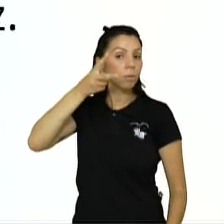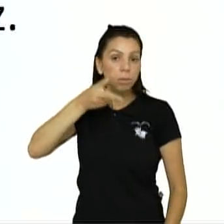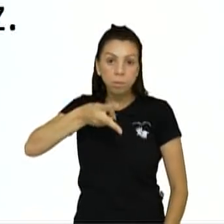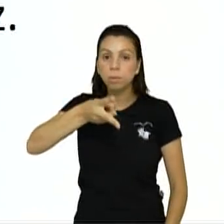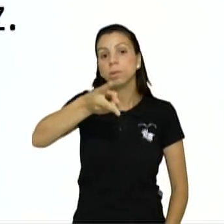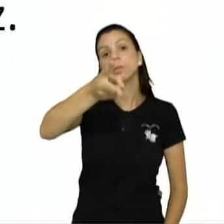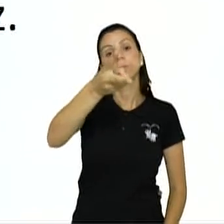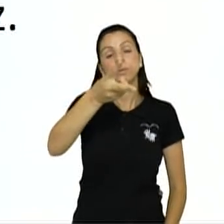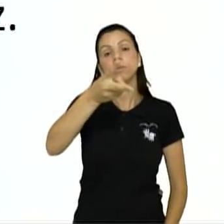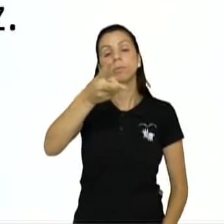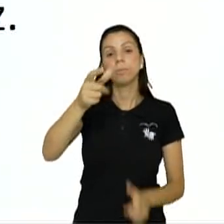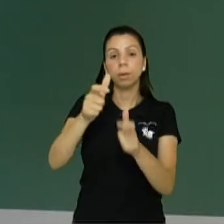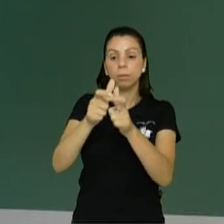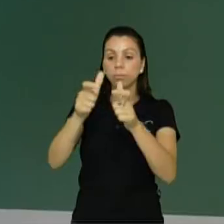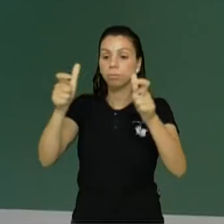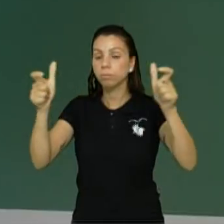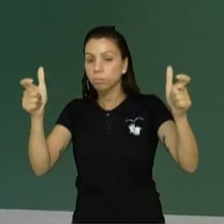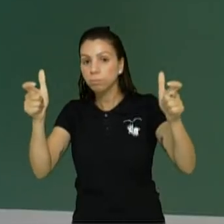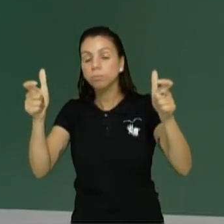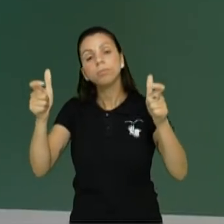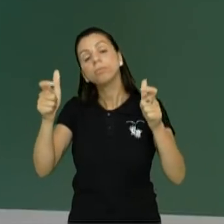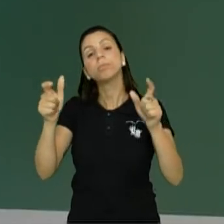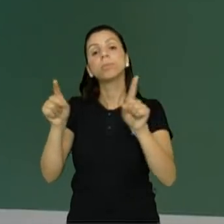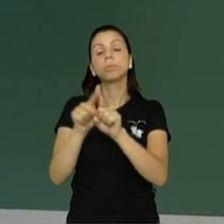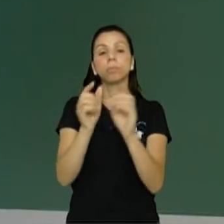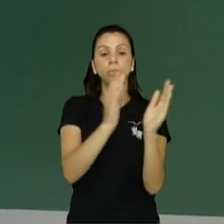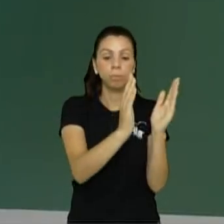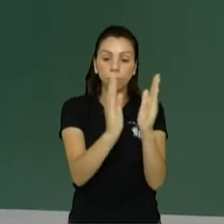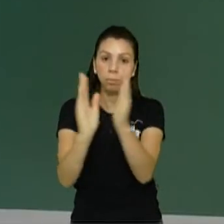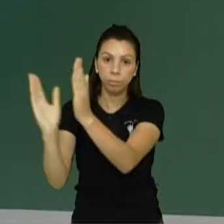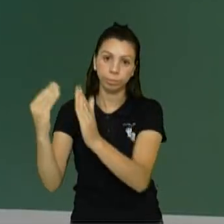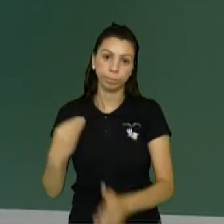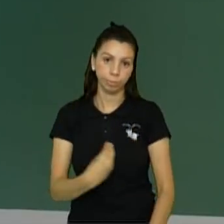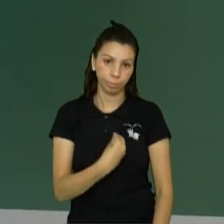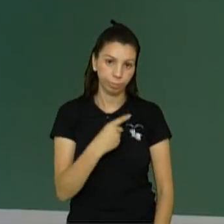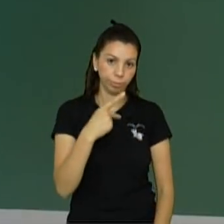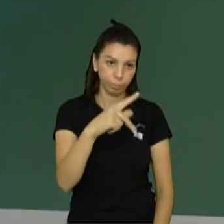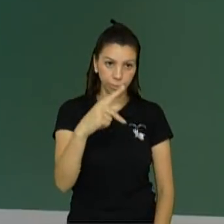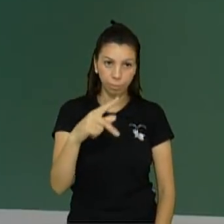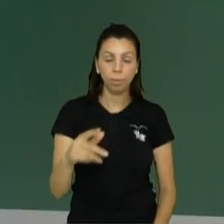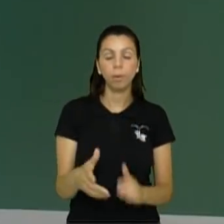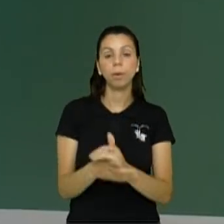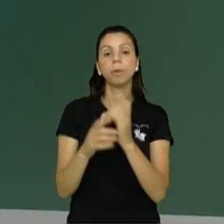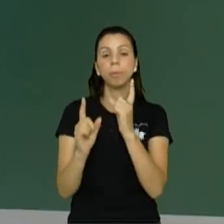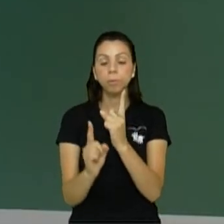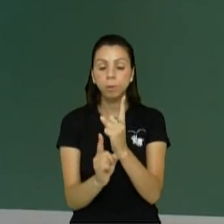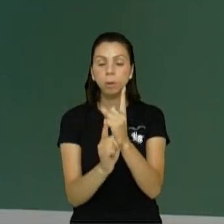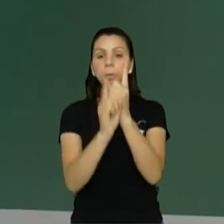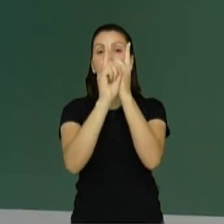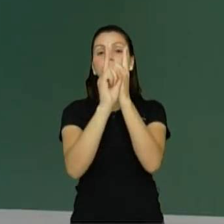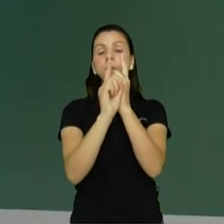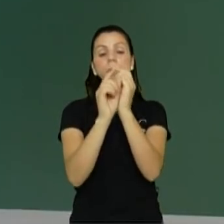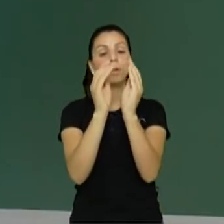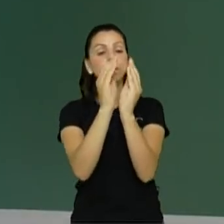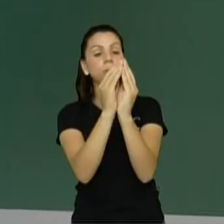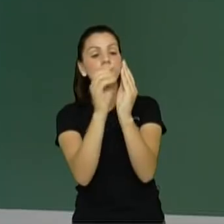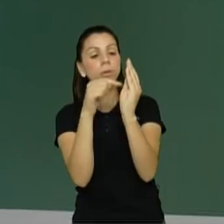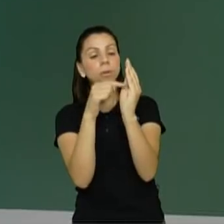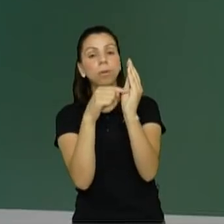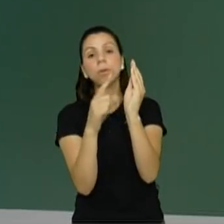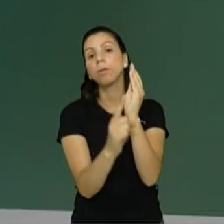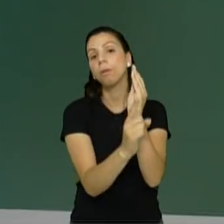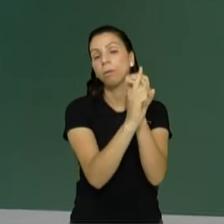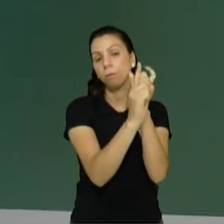para poder aumentar de tamanho e poder passar as fases da vida dele. E aí você pode encontrar essa partezinha do esqueleto em